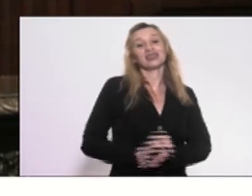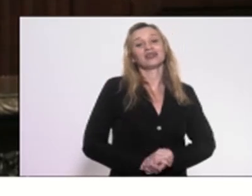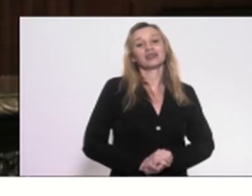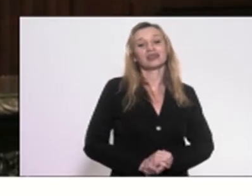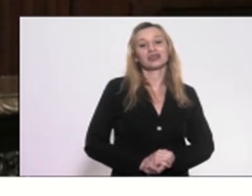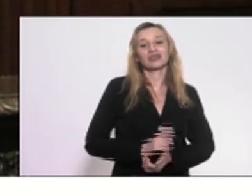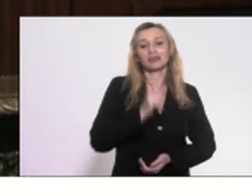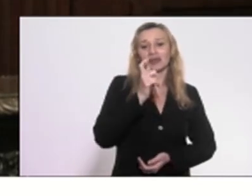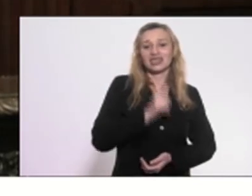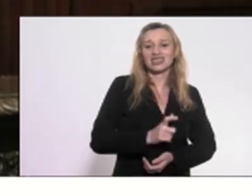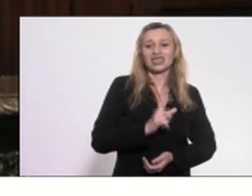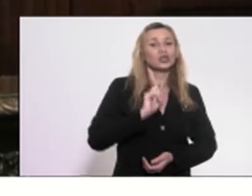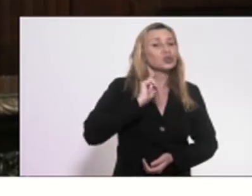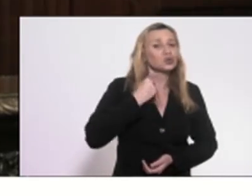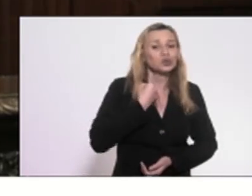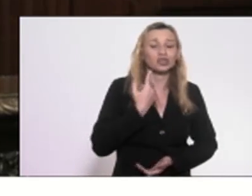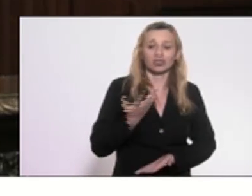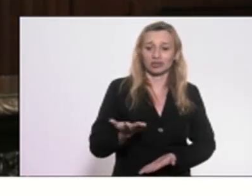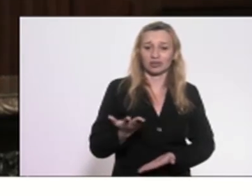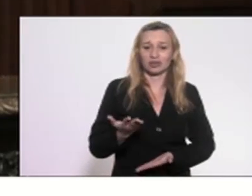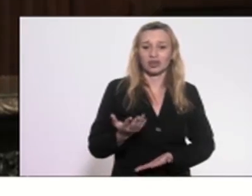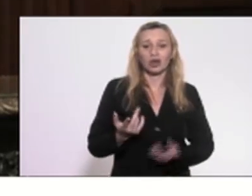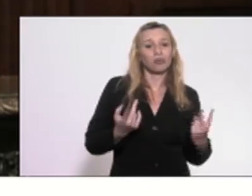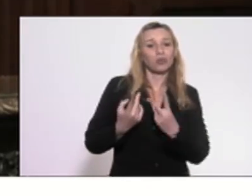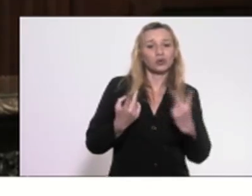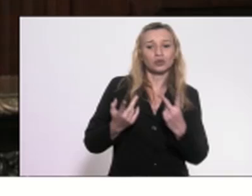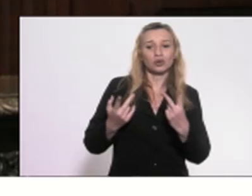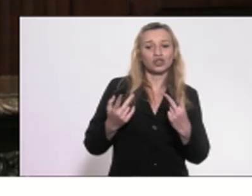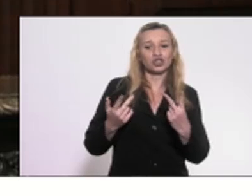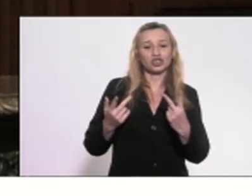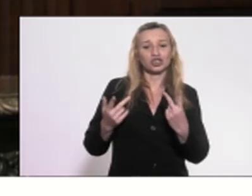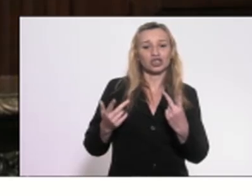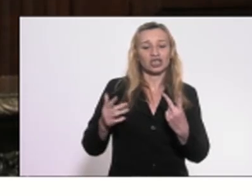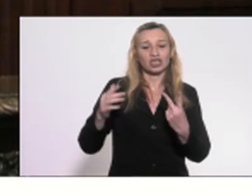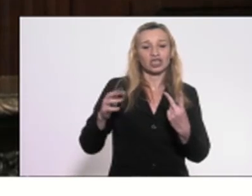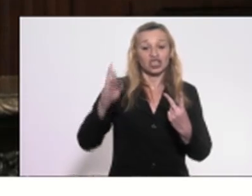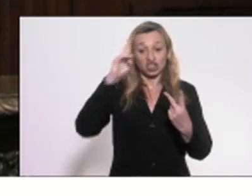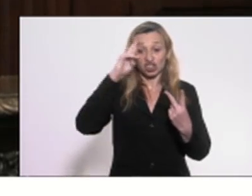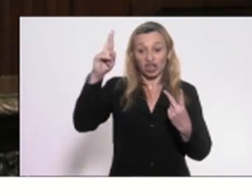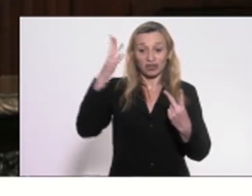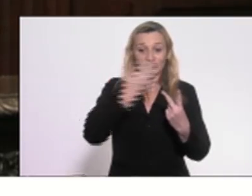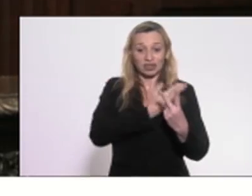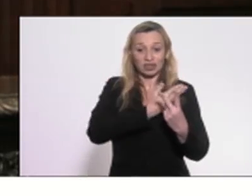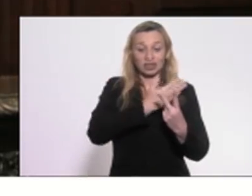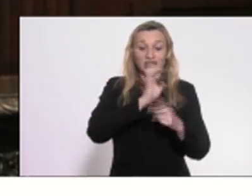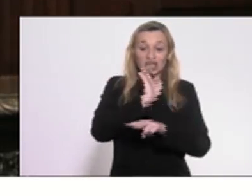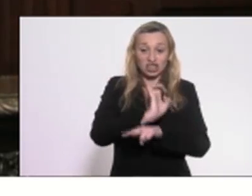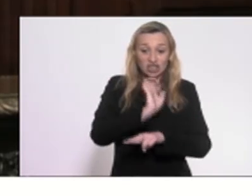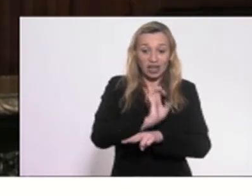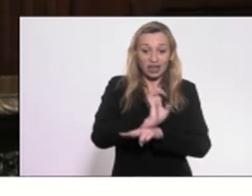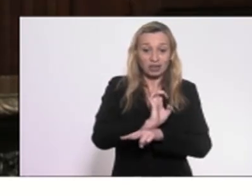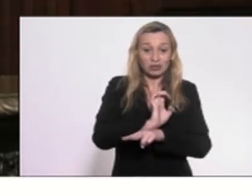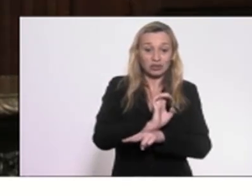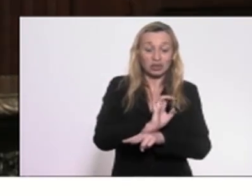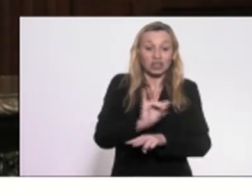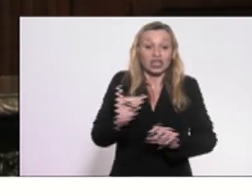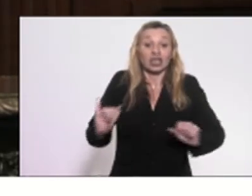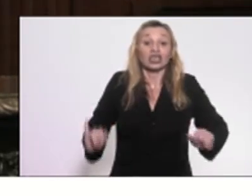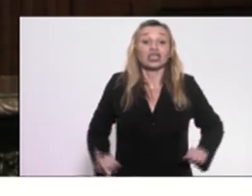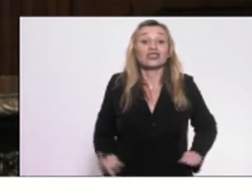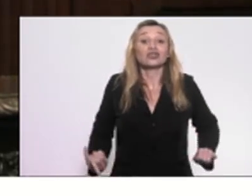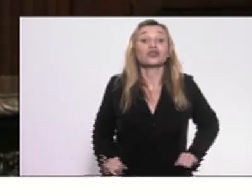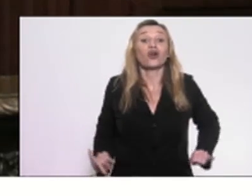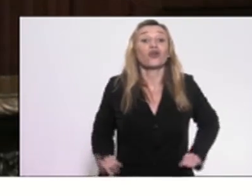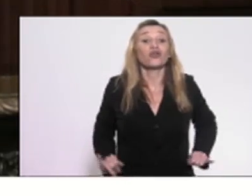ser poluída por dois chefes de Estado que sofrem daquilo que eu